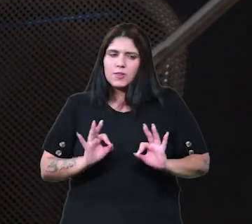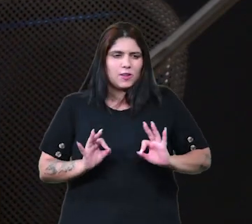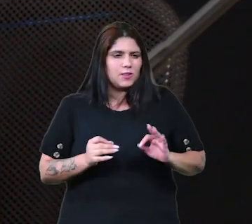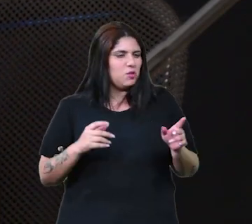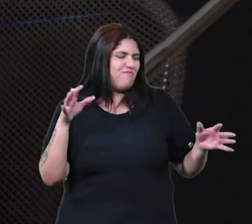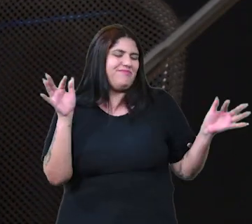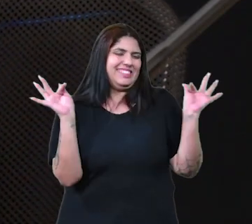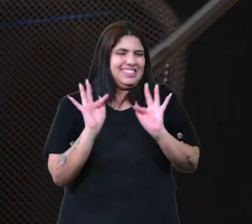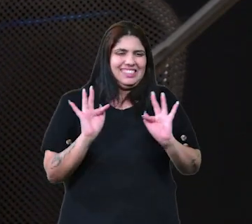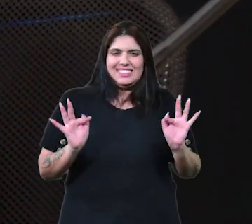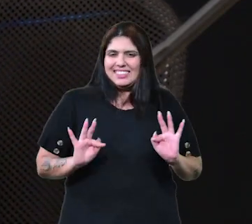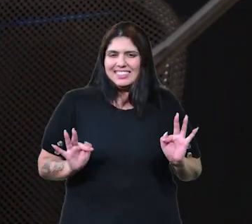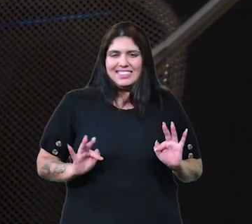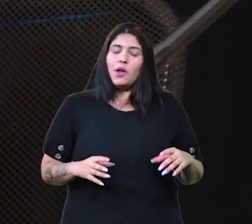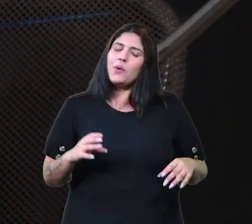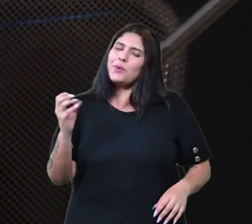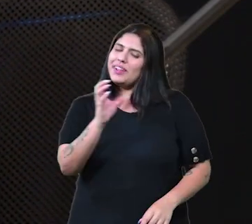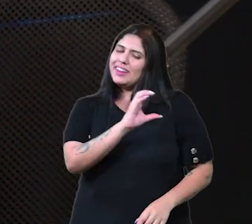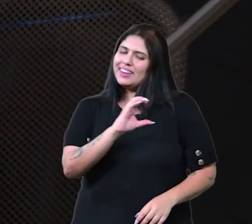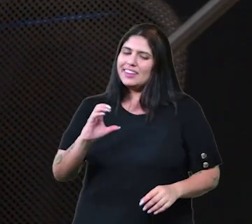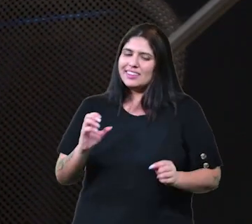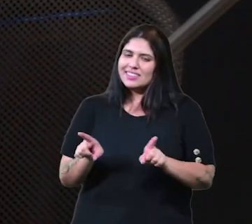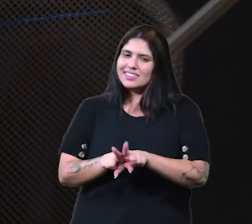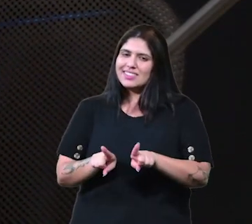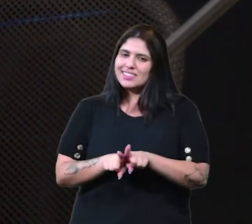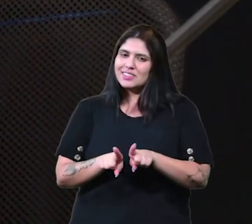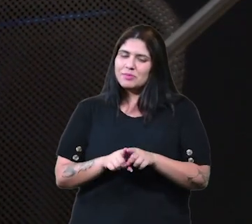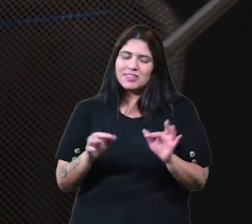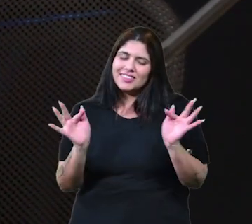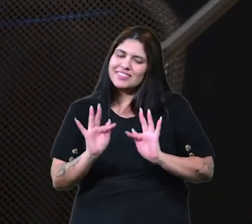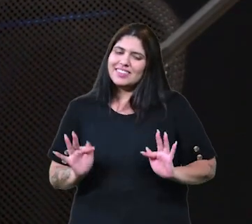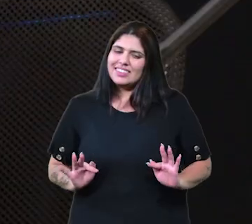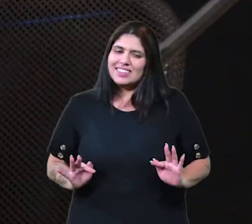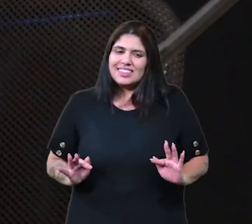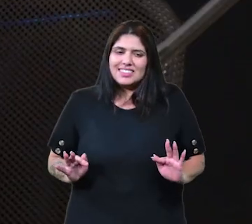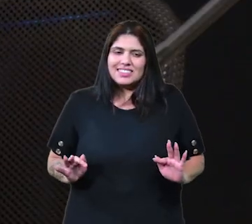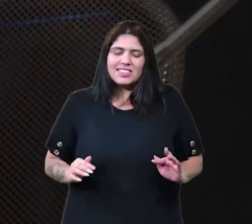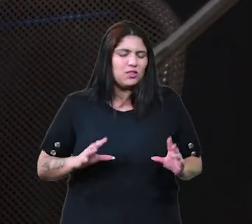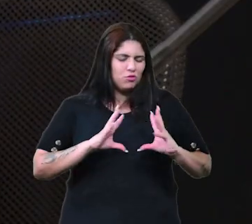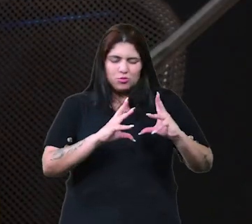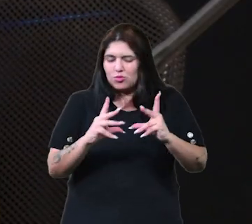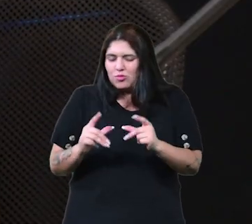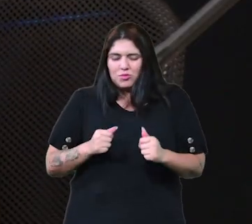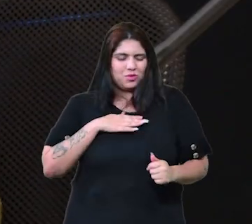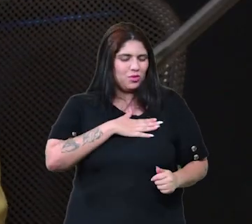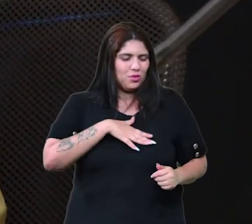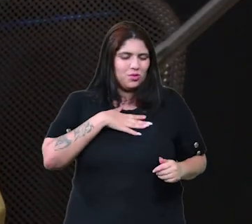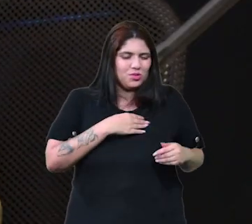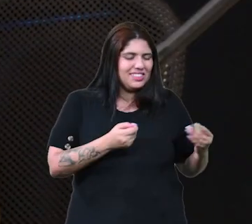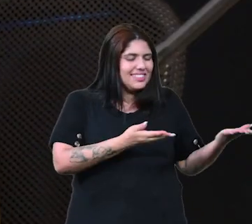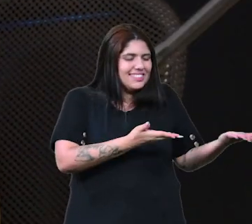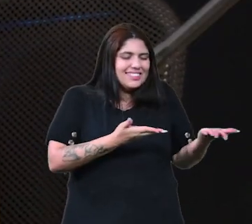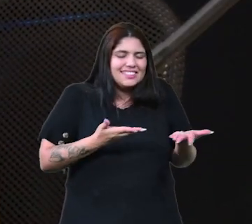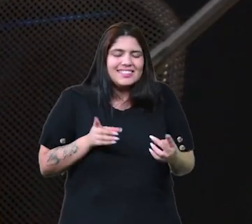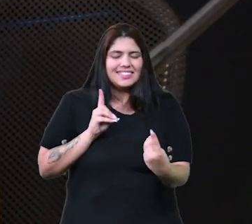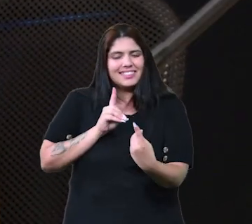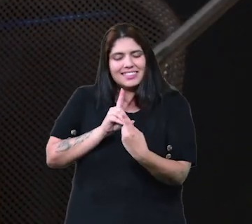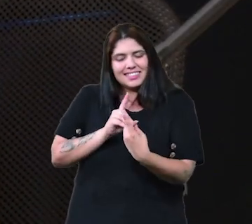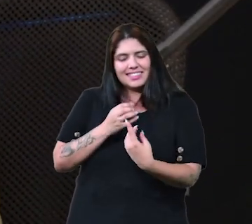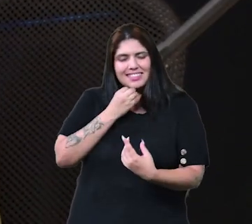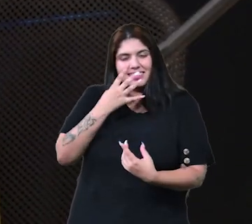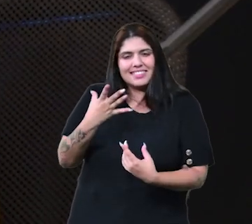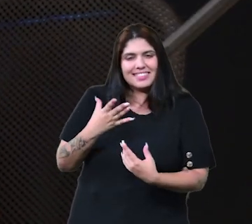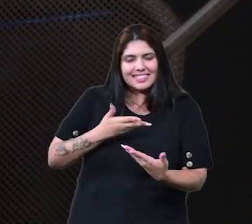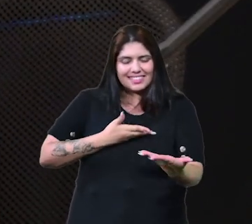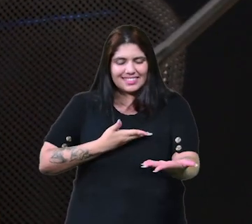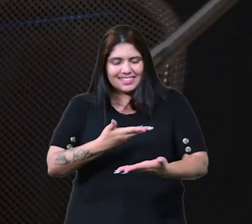e o cliente nem se fala, né? Porque quem é que não gosta de ser bem recebido, de ser bem tratado, né? Seja qual for o segmento, e aqui,